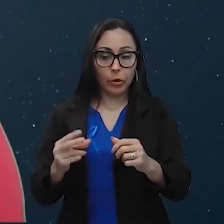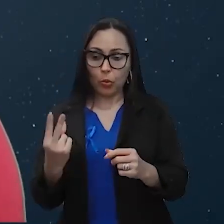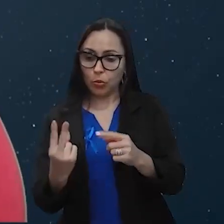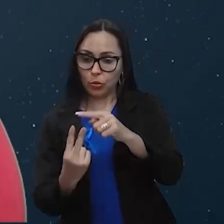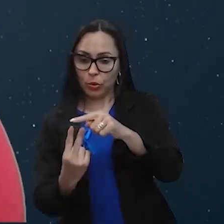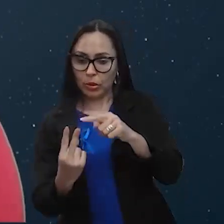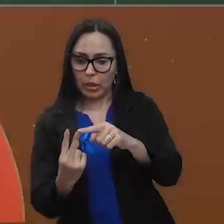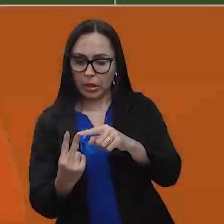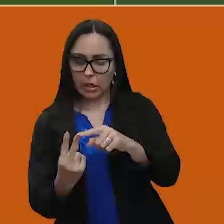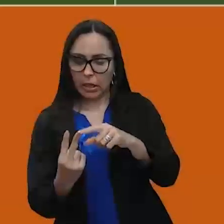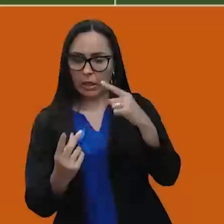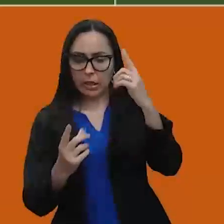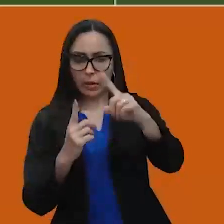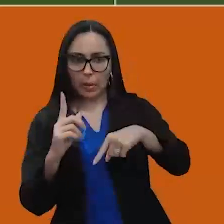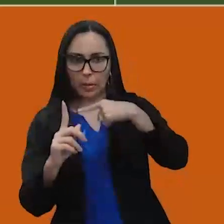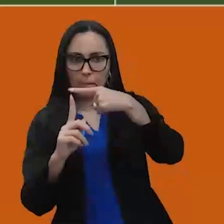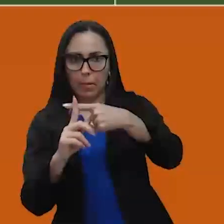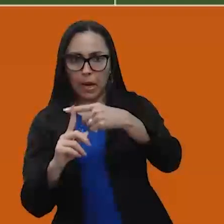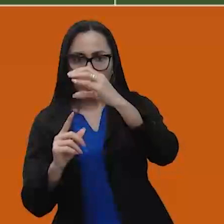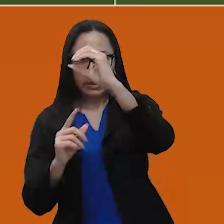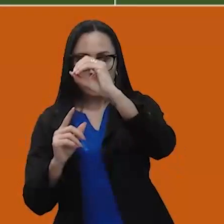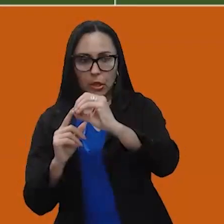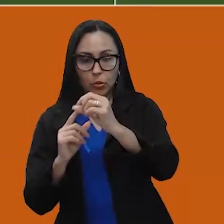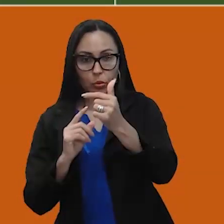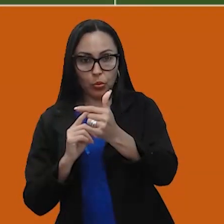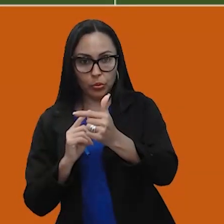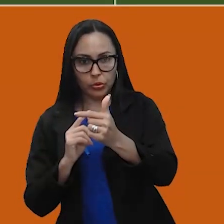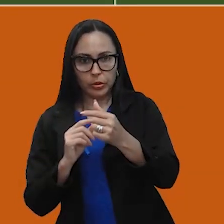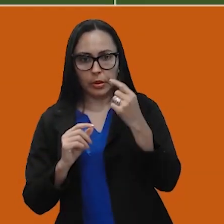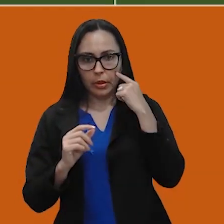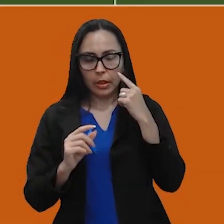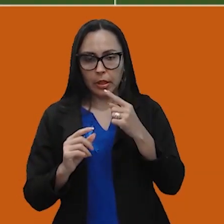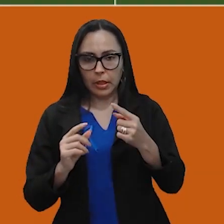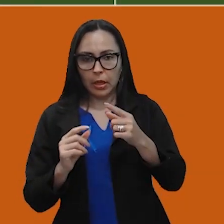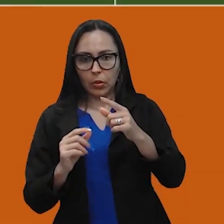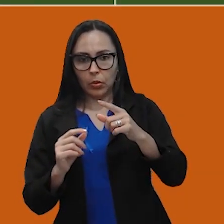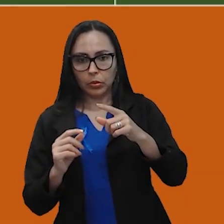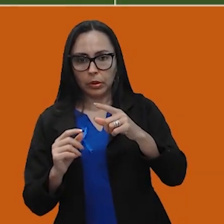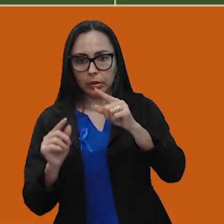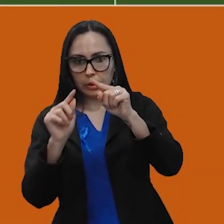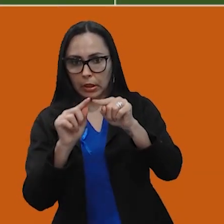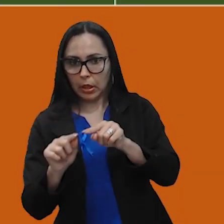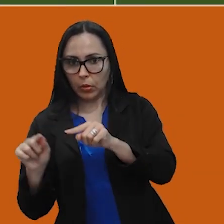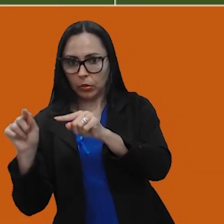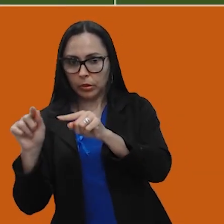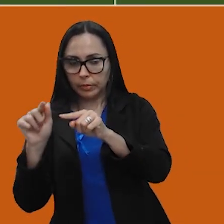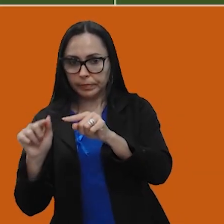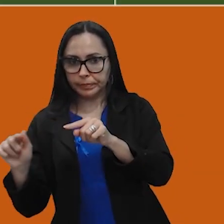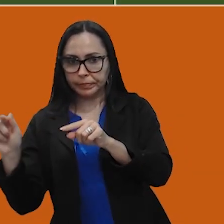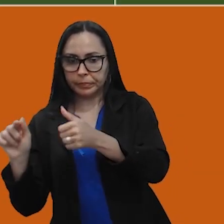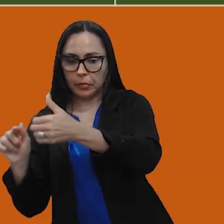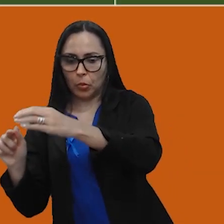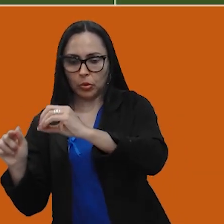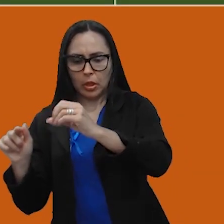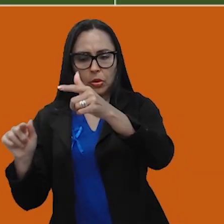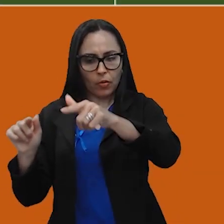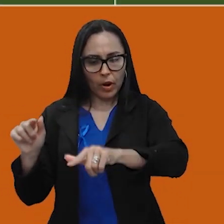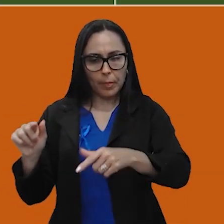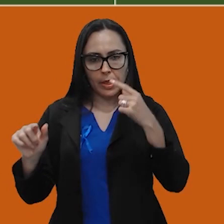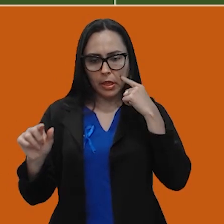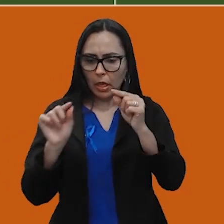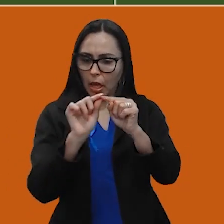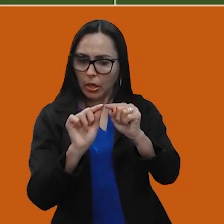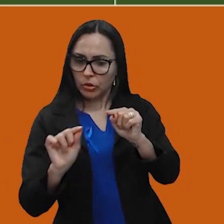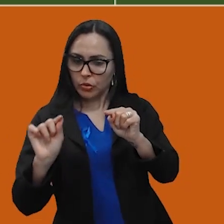ó. Multipliquei por 100. Na outra, por 100 de novo. E na outra, por 100 novamente. Então, cada espaço desse que eu vou